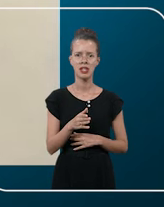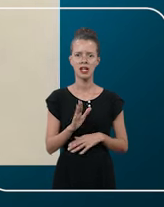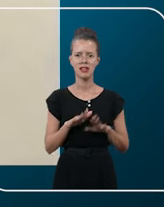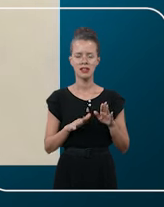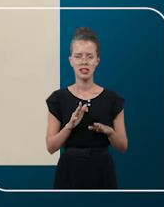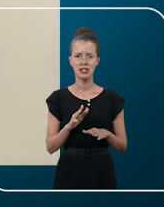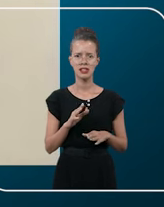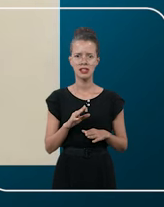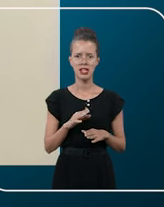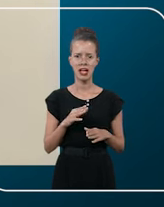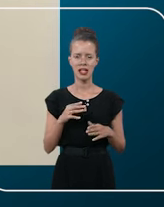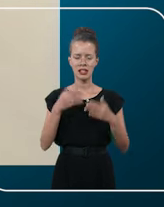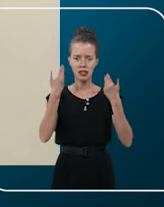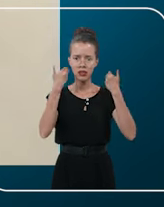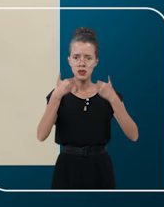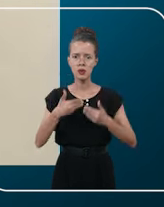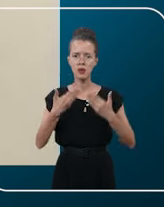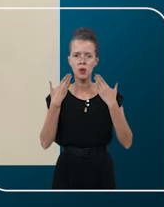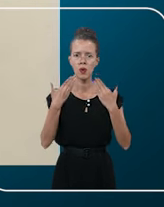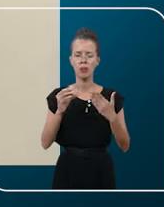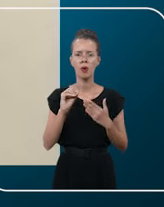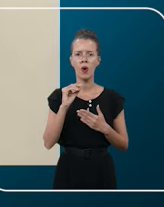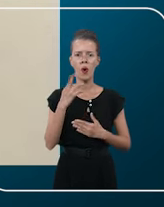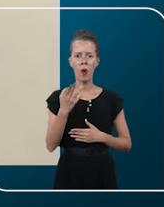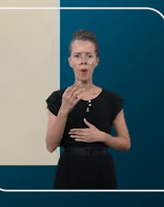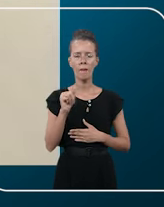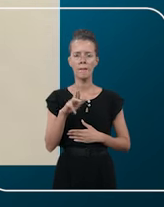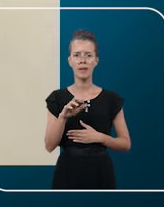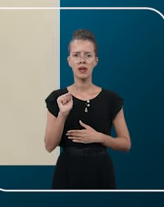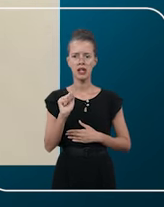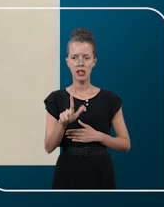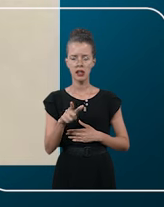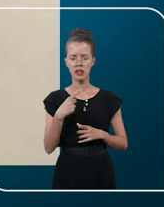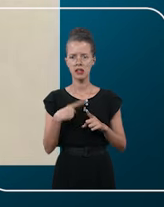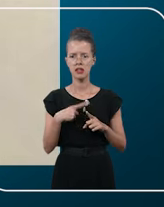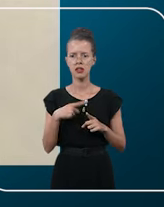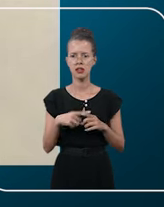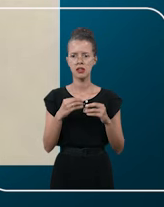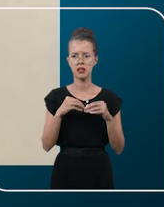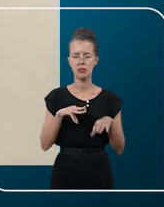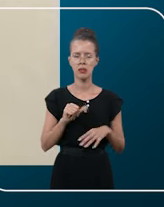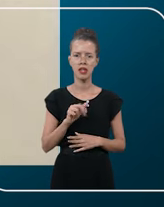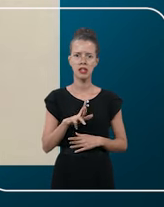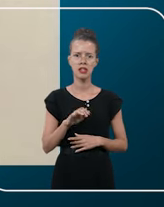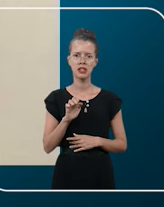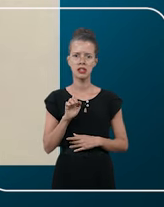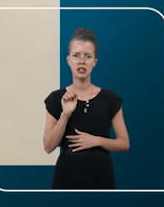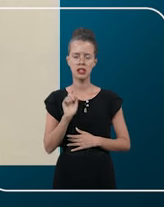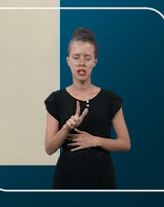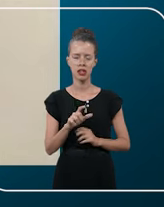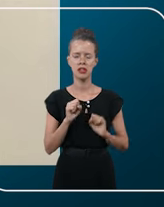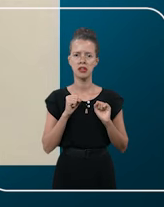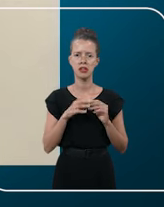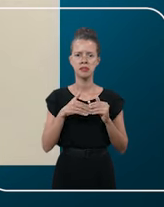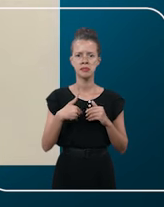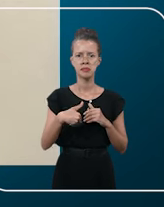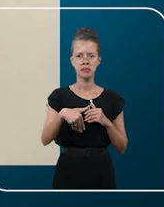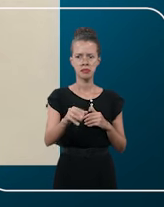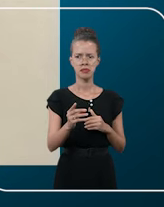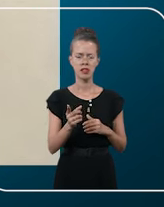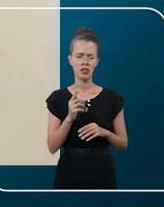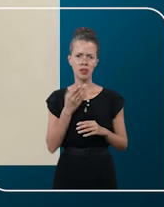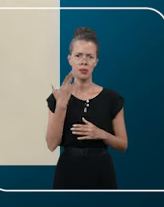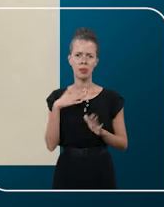dano material, ele é muito mais fácil de ser comprovado. A extensão do dano vai se dar pelas provas, na maioria